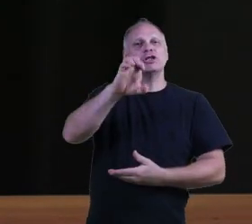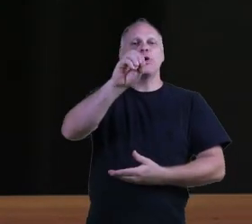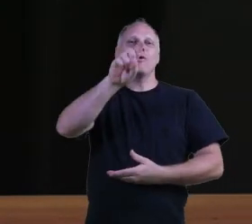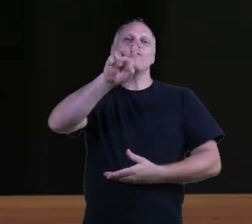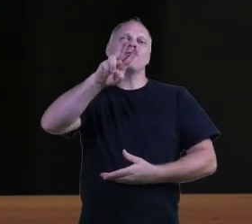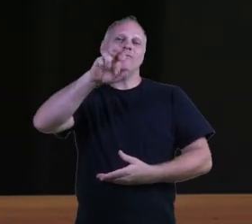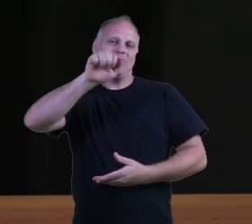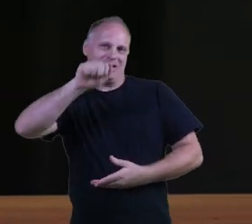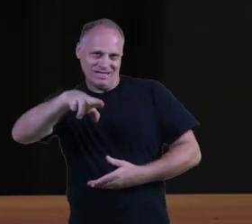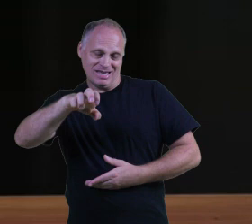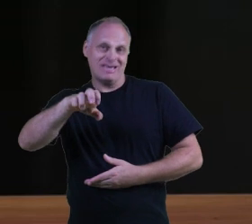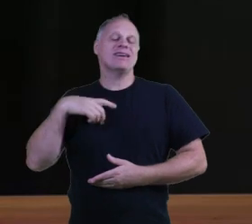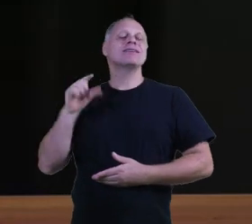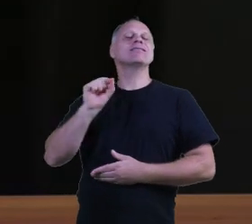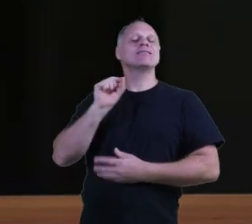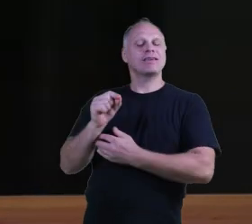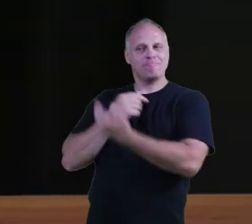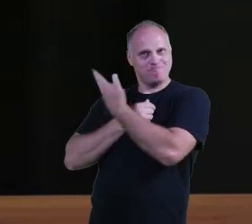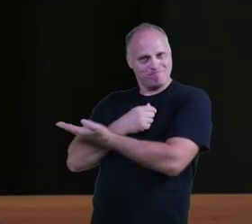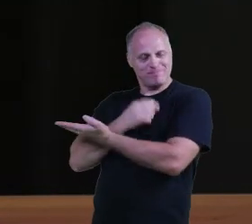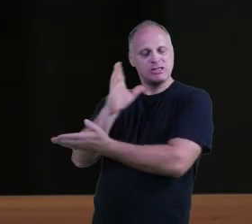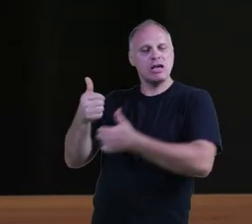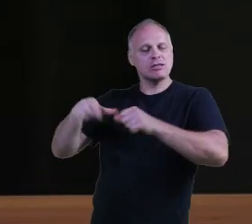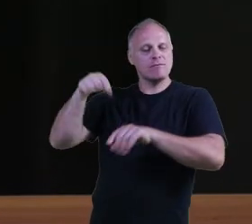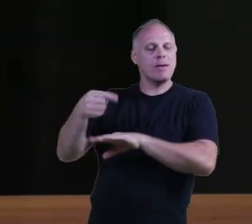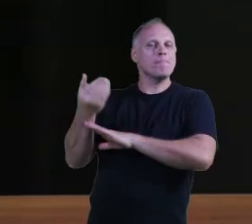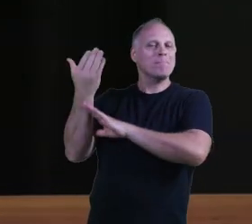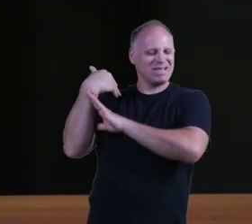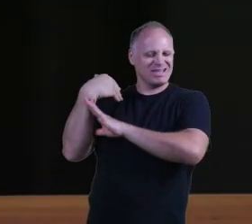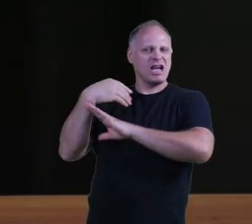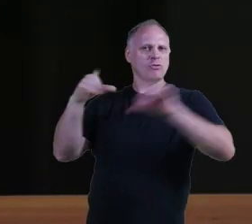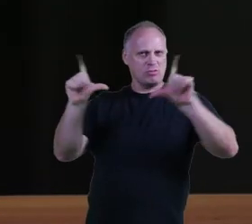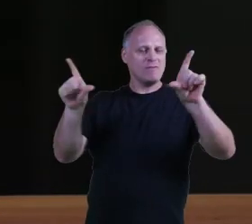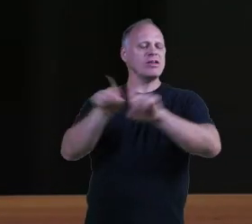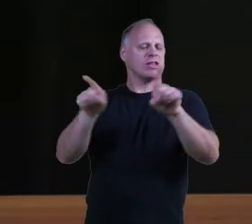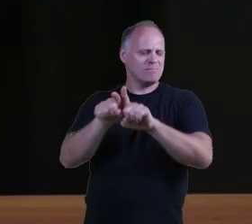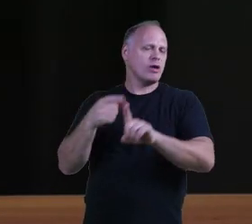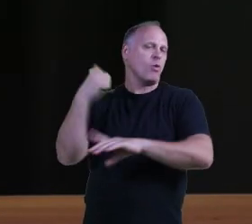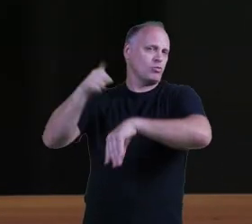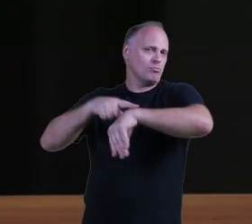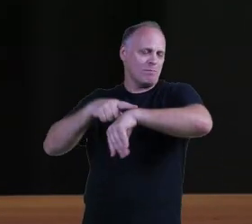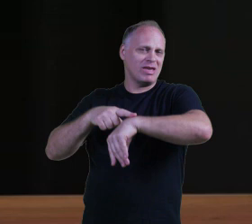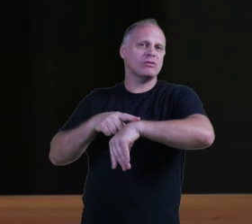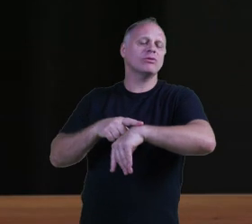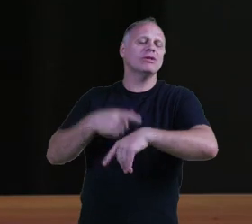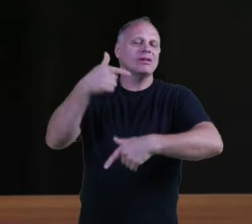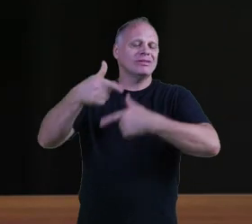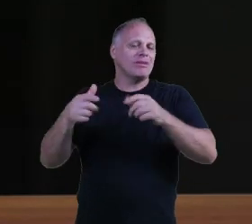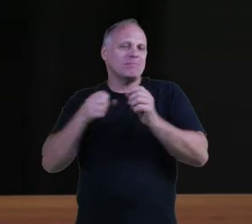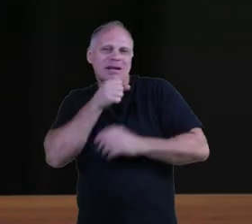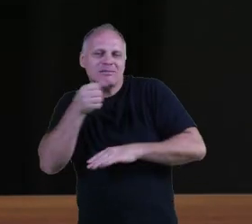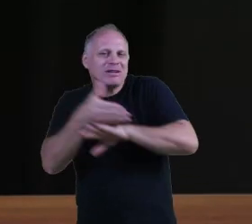Velho, que já esteve conosco na Vale TV em outros episódios, na época do Sem Noção, quando